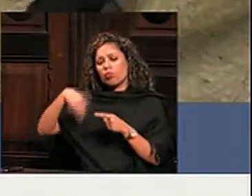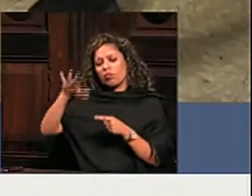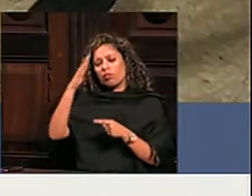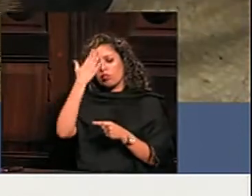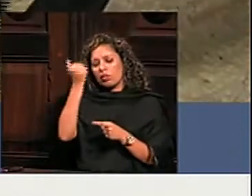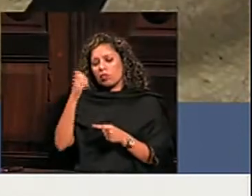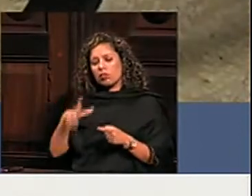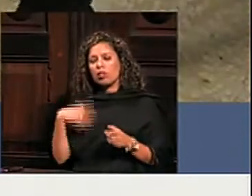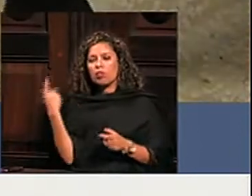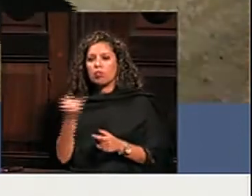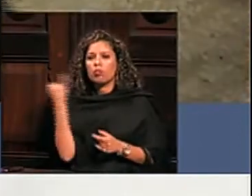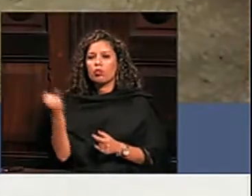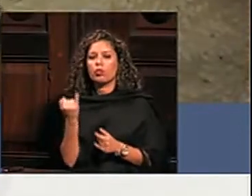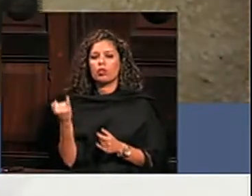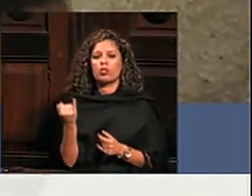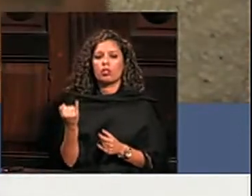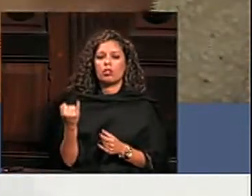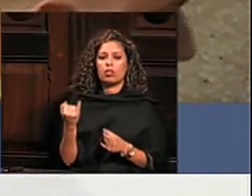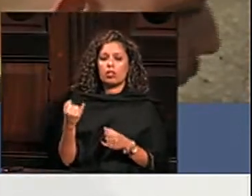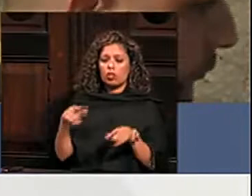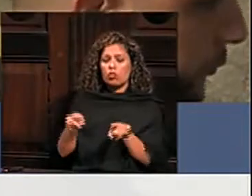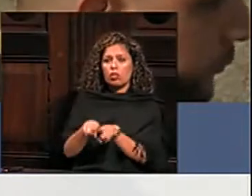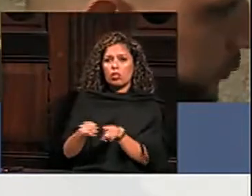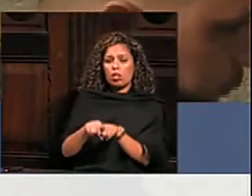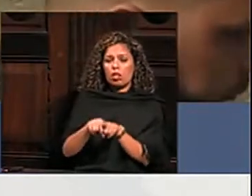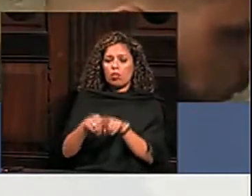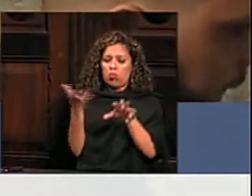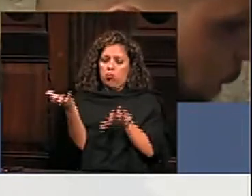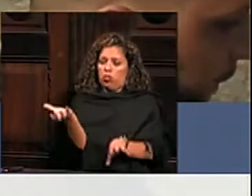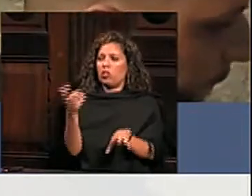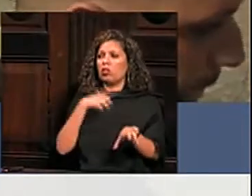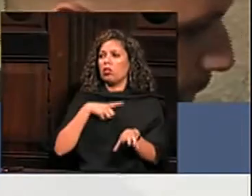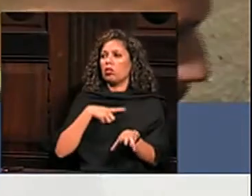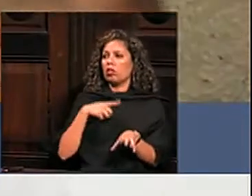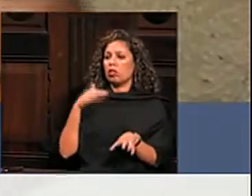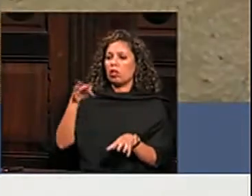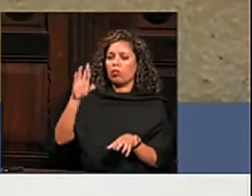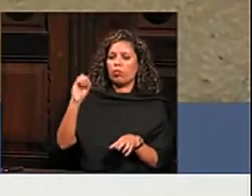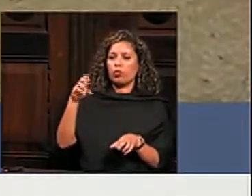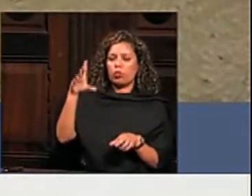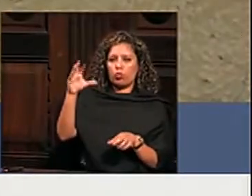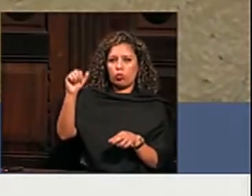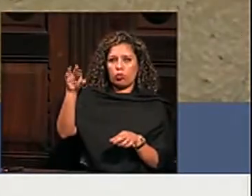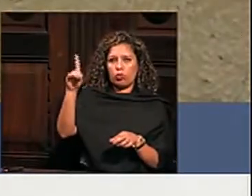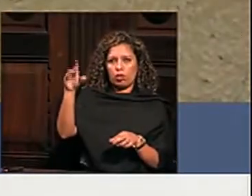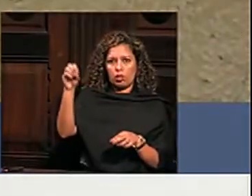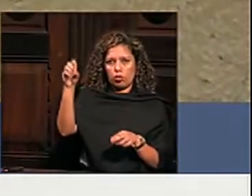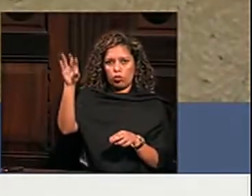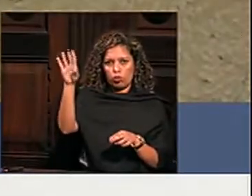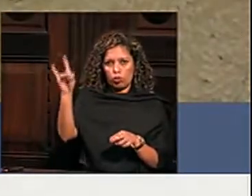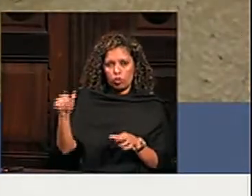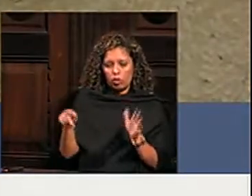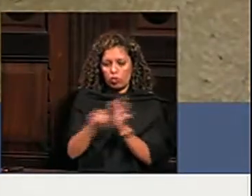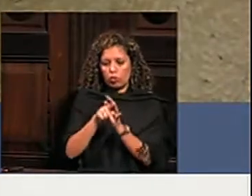exerce a controladoria geral da União, que exerce a controladoria do município e que vai exercer a controladoria